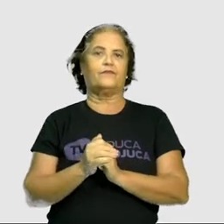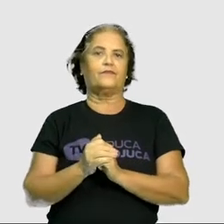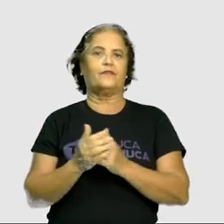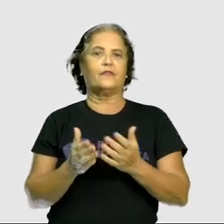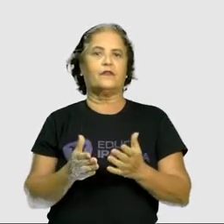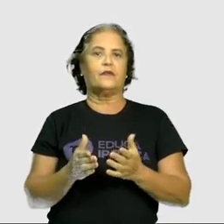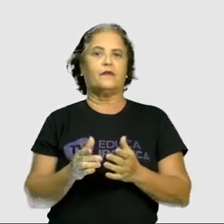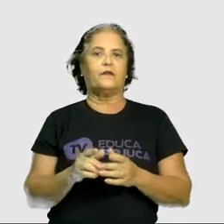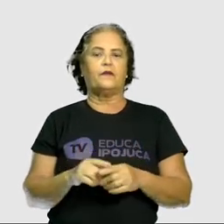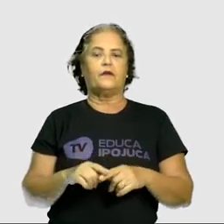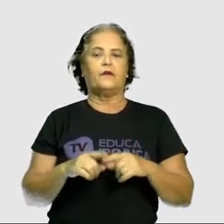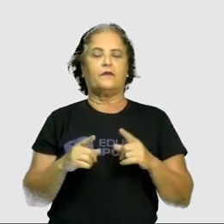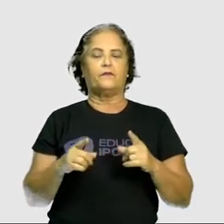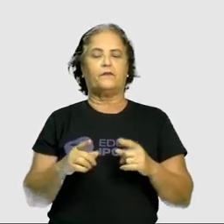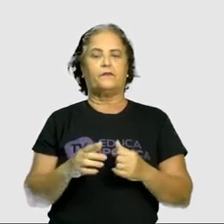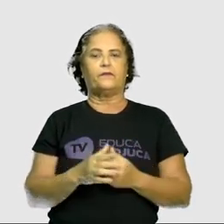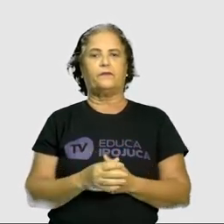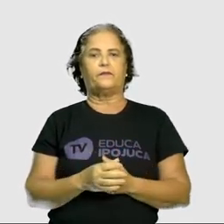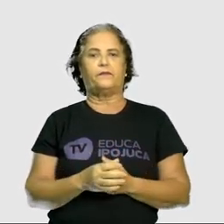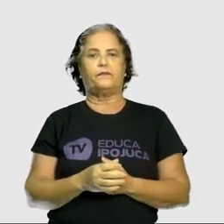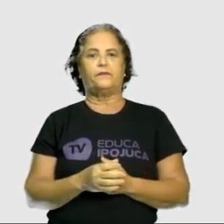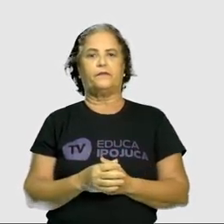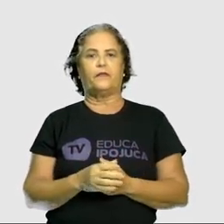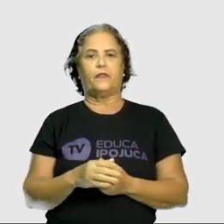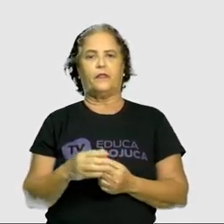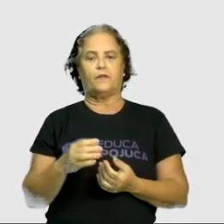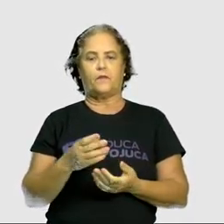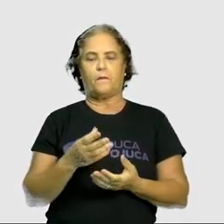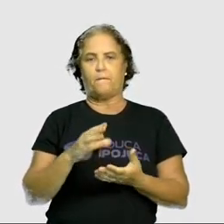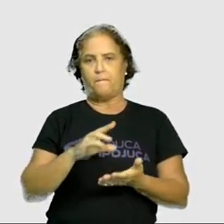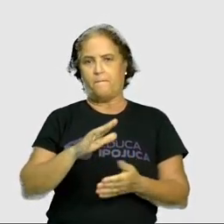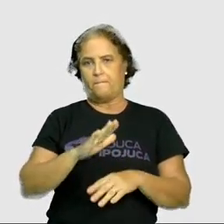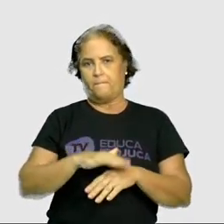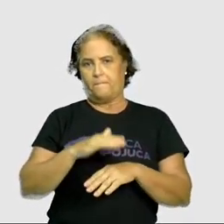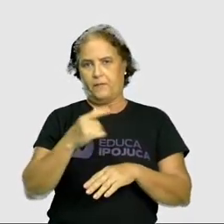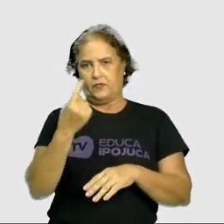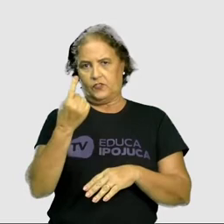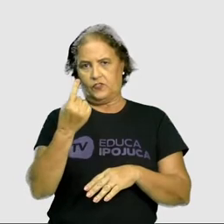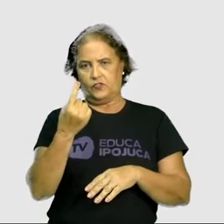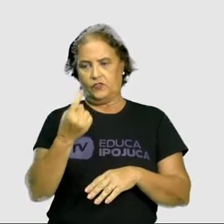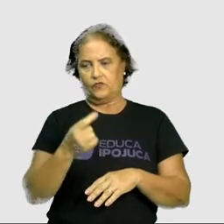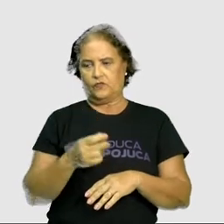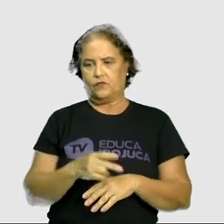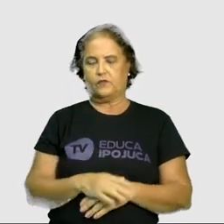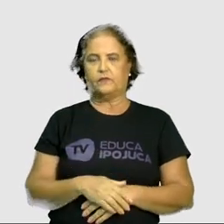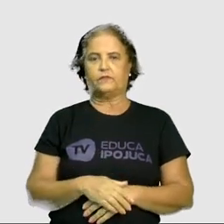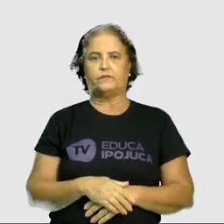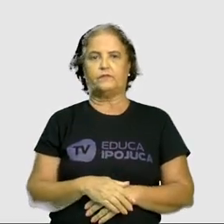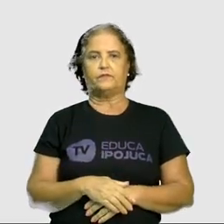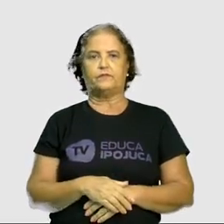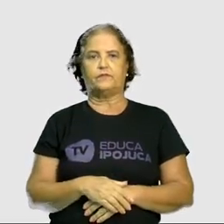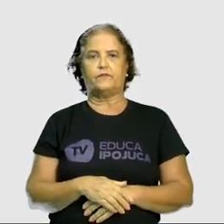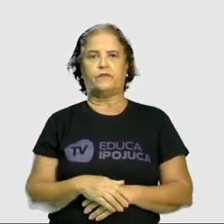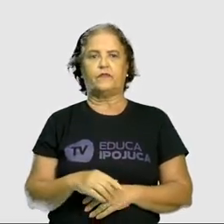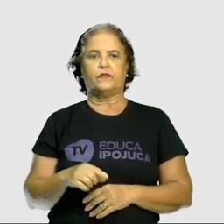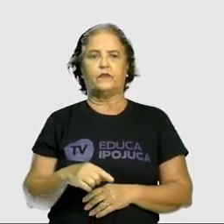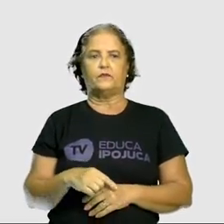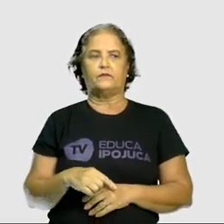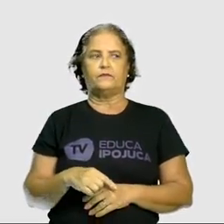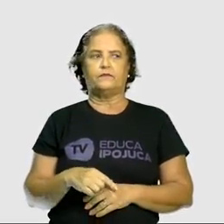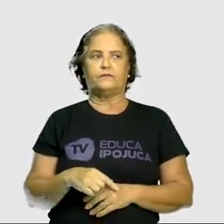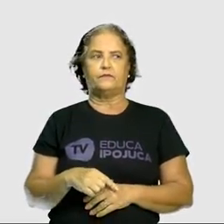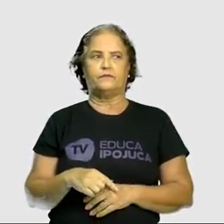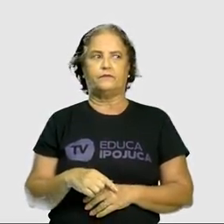porque eu tenho mais de uma maçã certo de Store Apple desse lado né